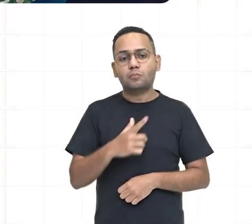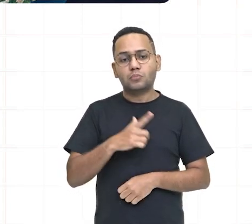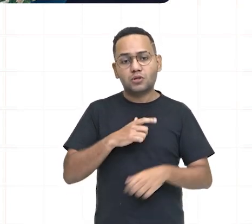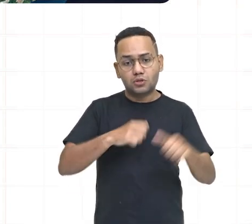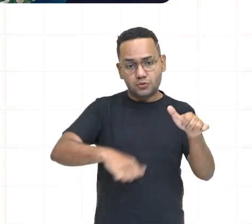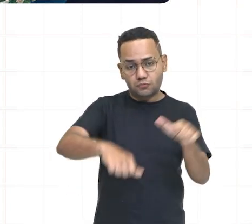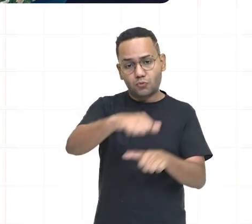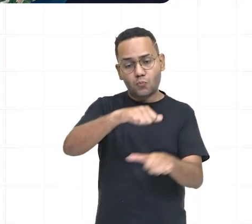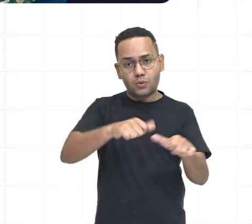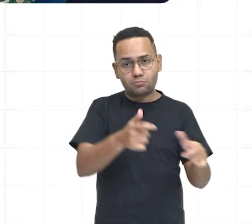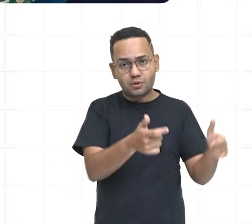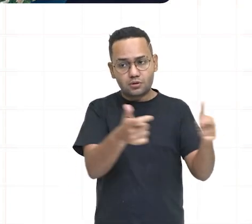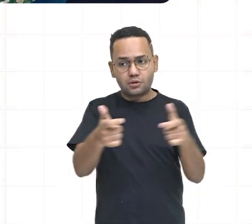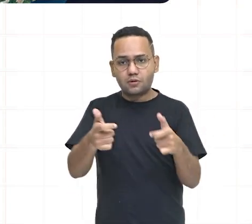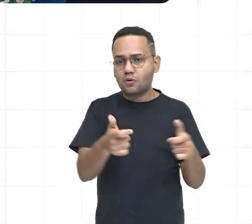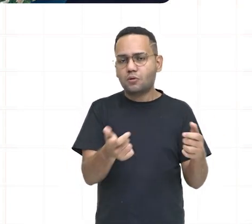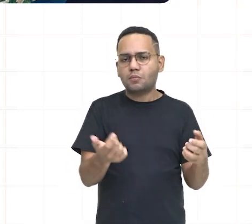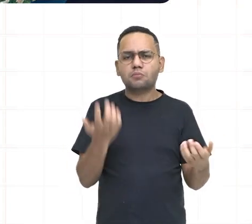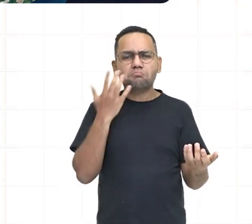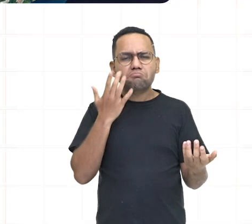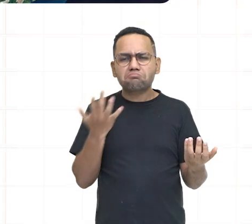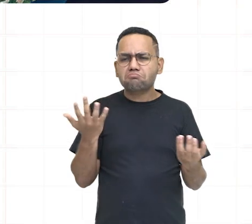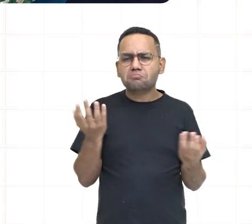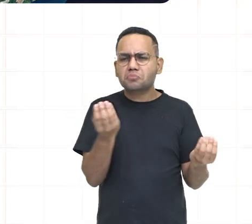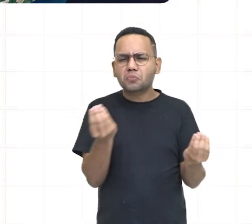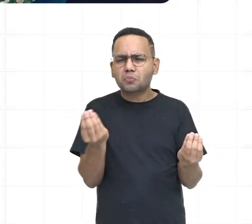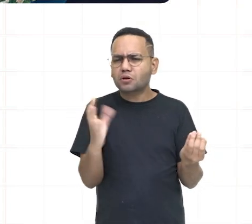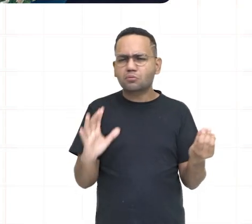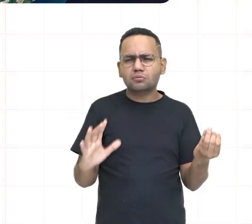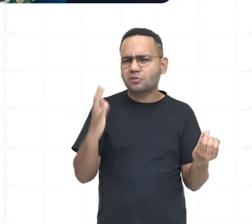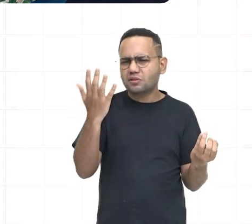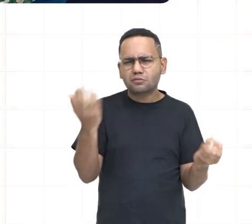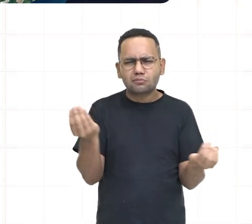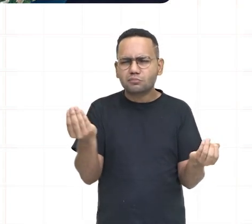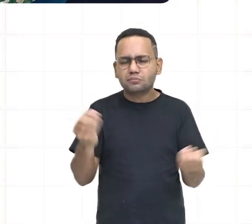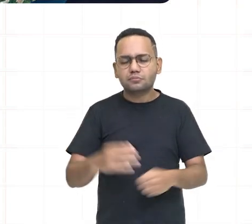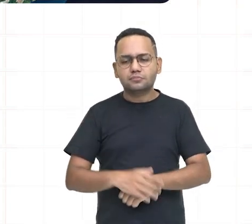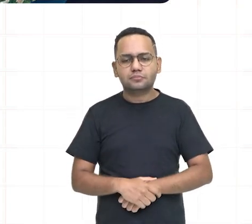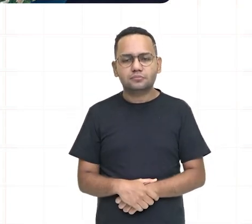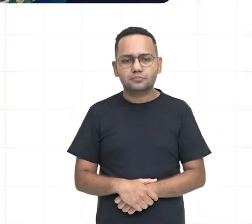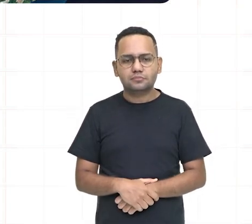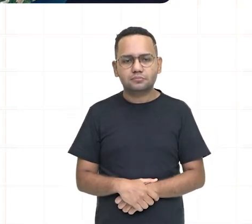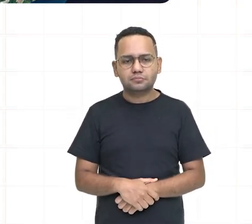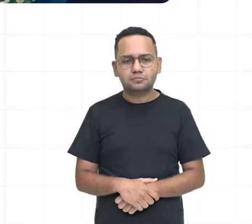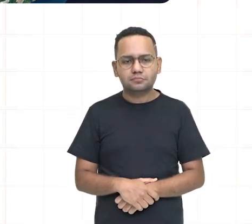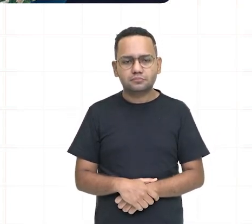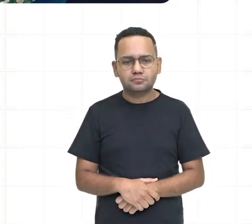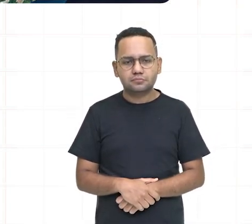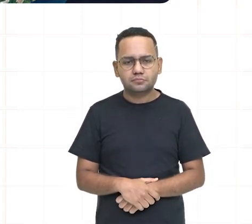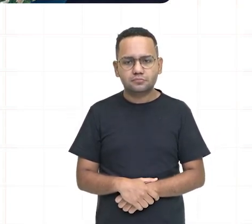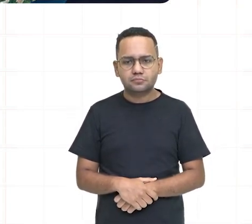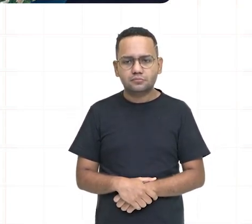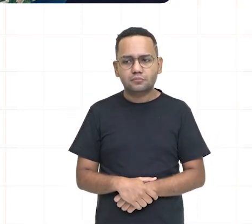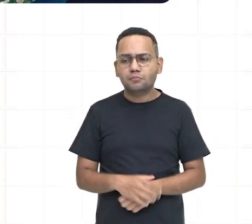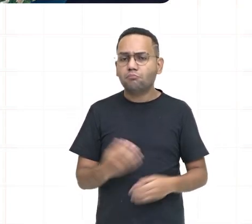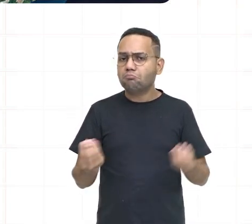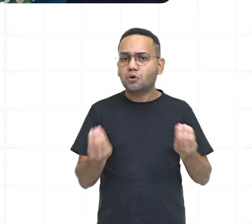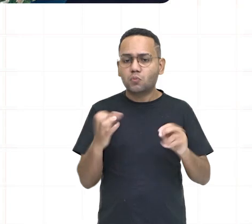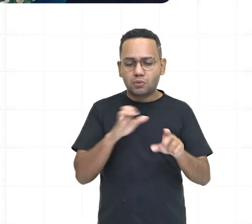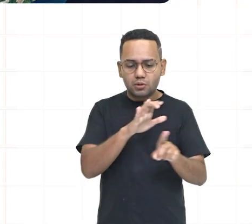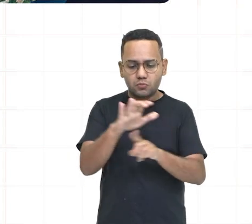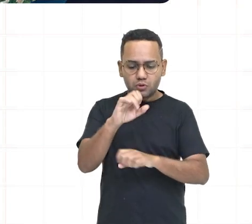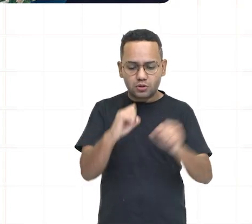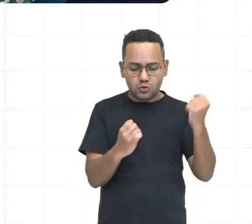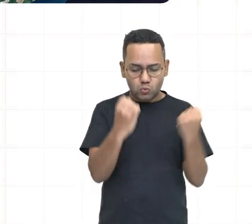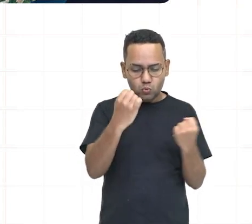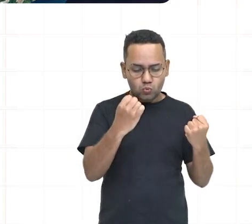nos territórios como? Então, como que a indústria transforma os territórios com sua